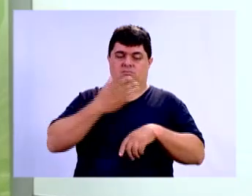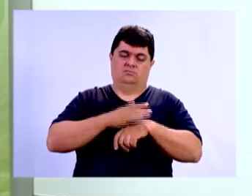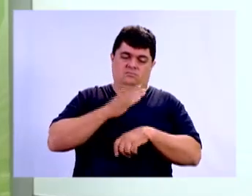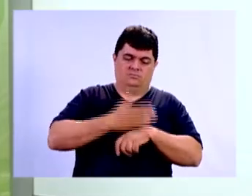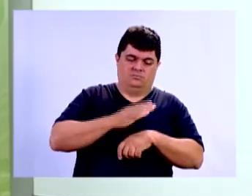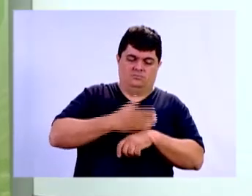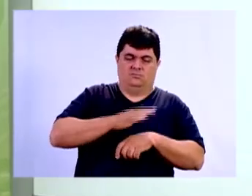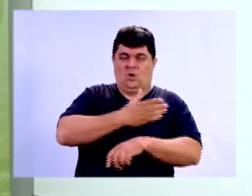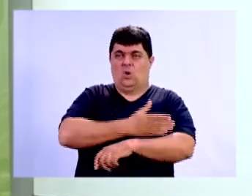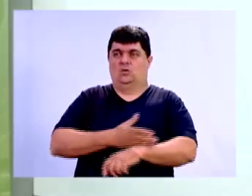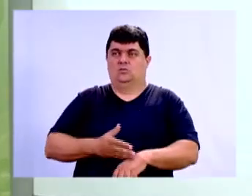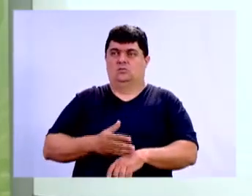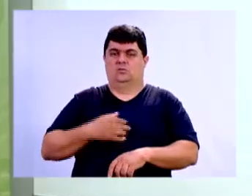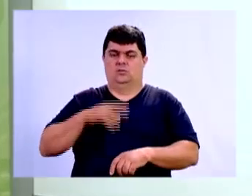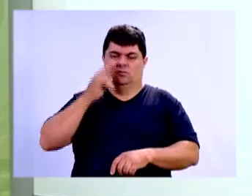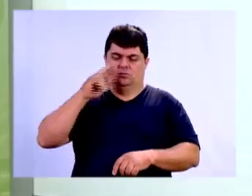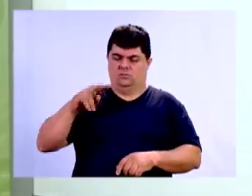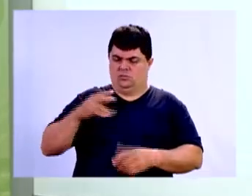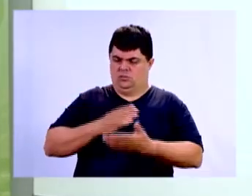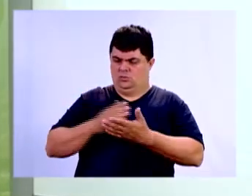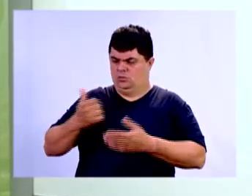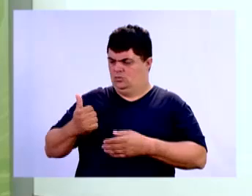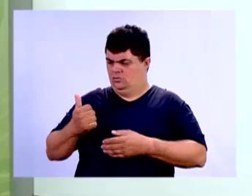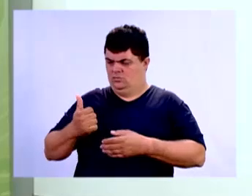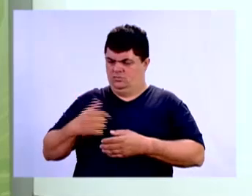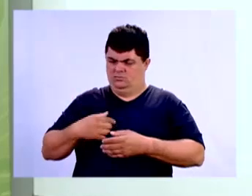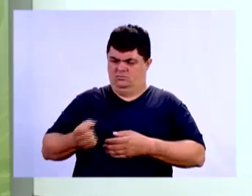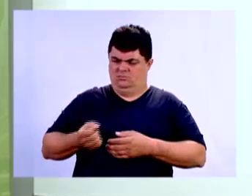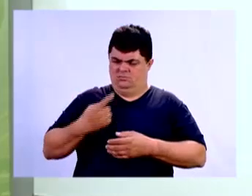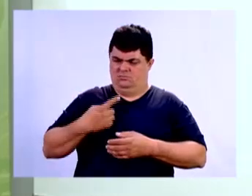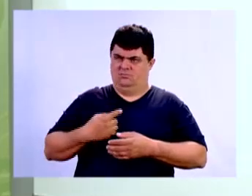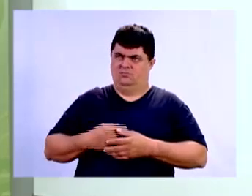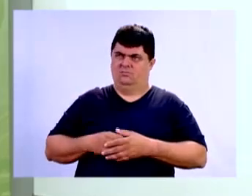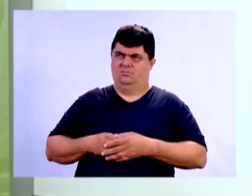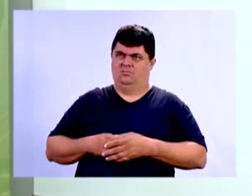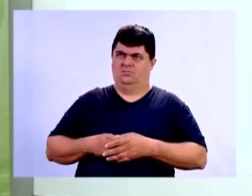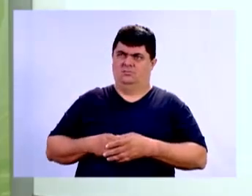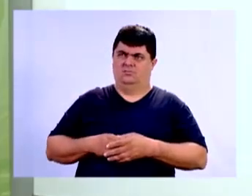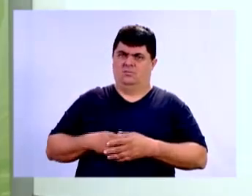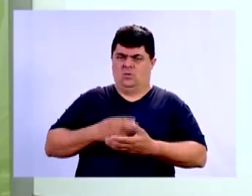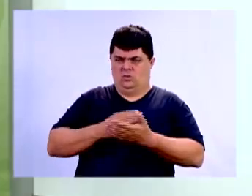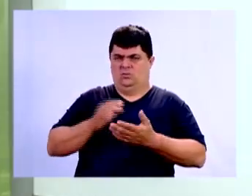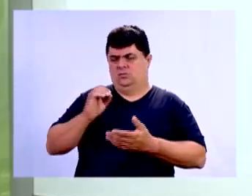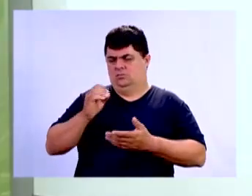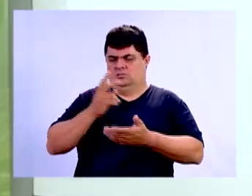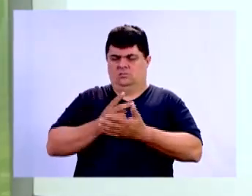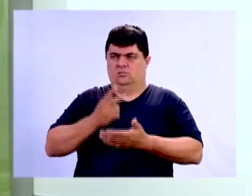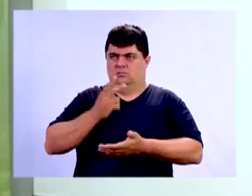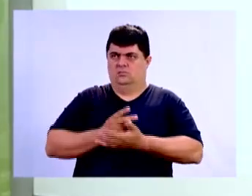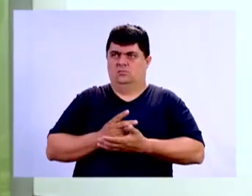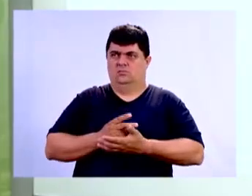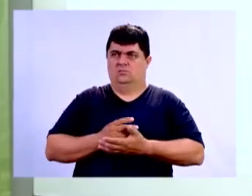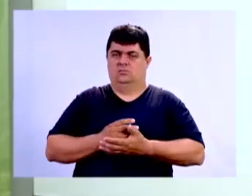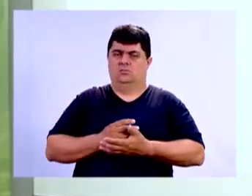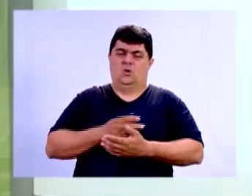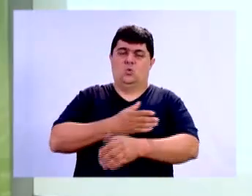acaba acostumando. Hoje, quando vejo um vetor começando de 1, eu acho... Não, eu tento fazer de alguma maneira para começar de 0. É questão